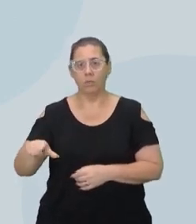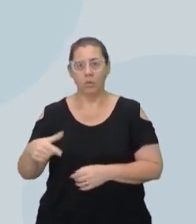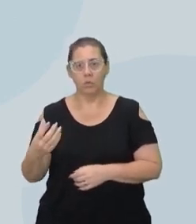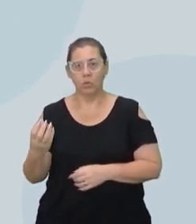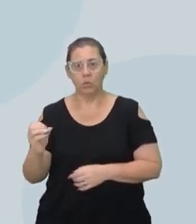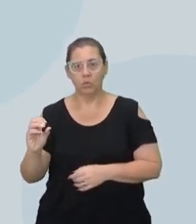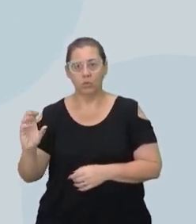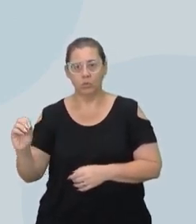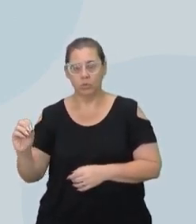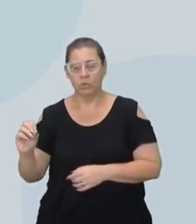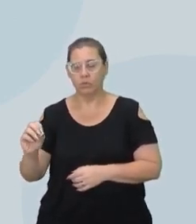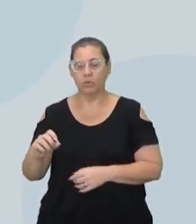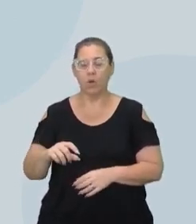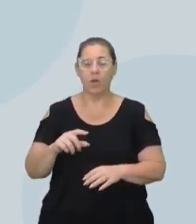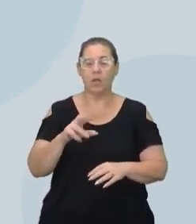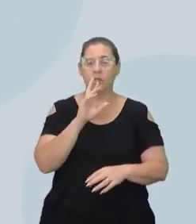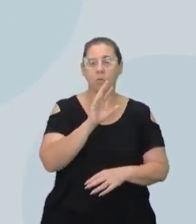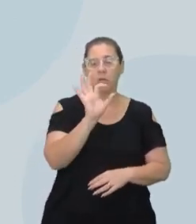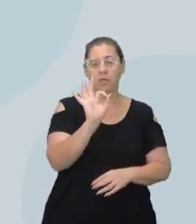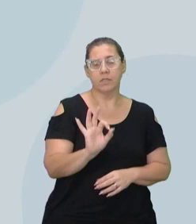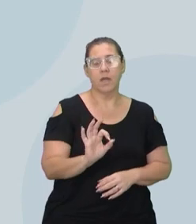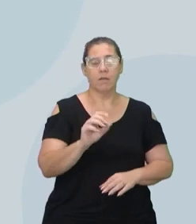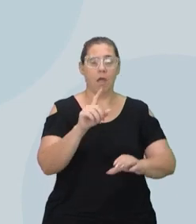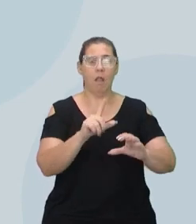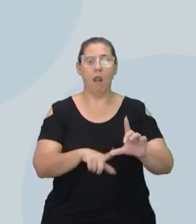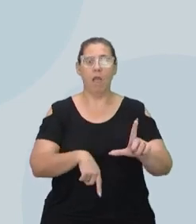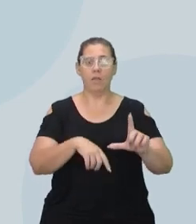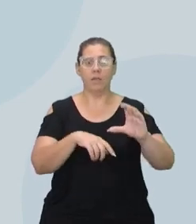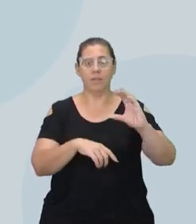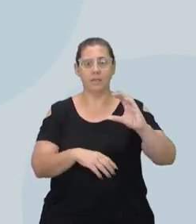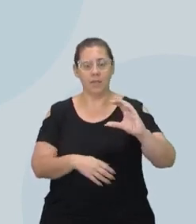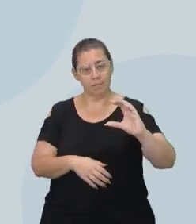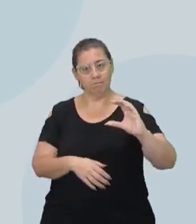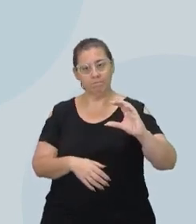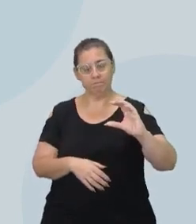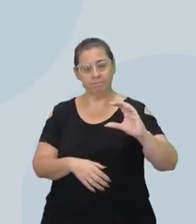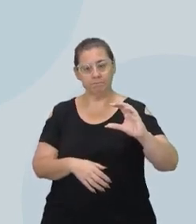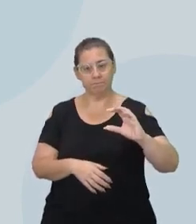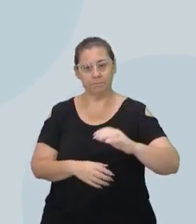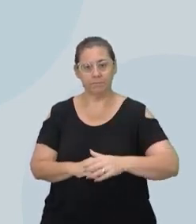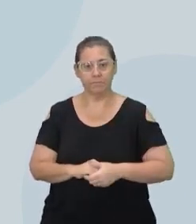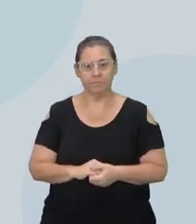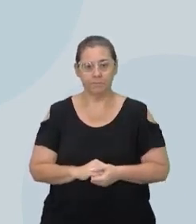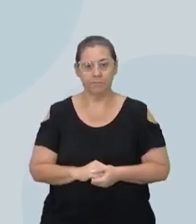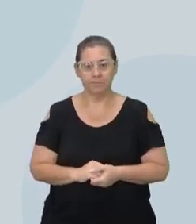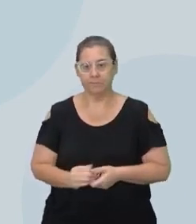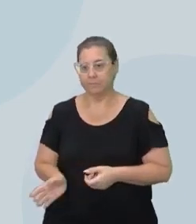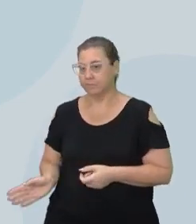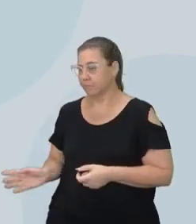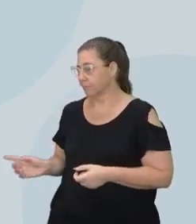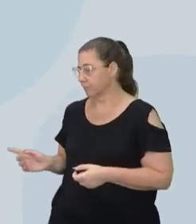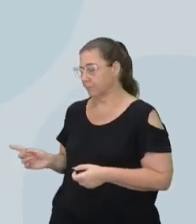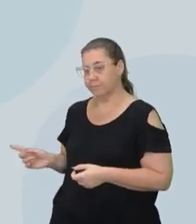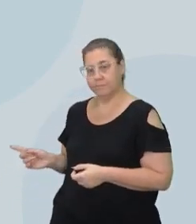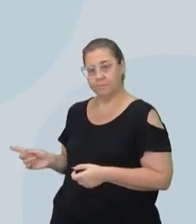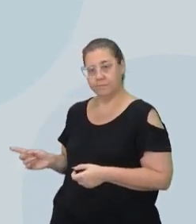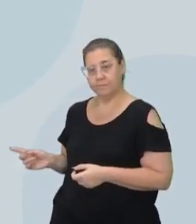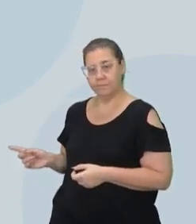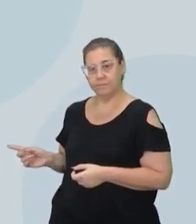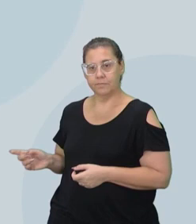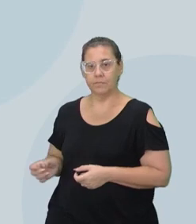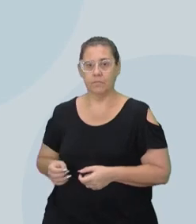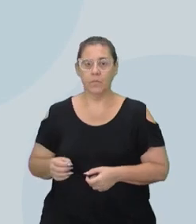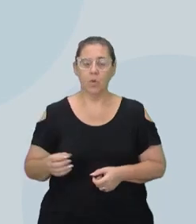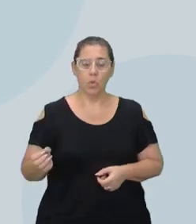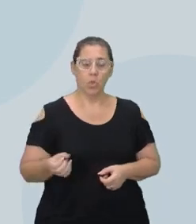11.200, alternativa C. Alternativa C aí dessa questão. Então, para colocar um